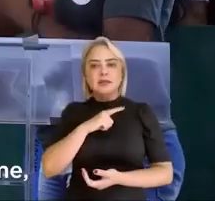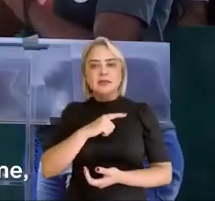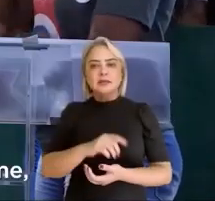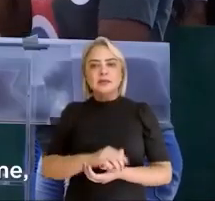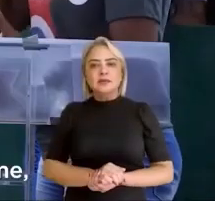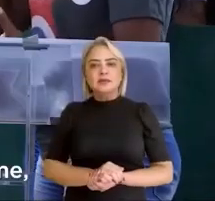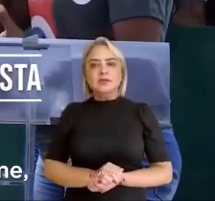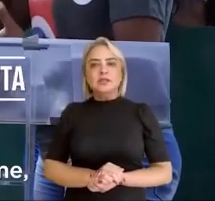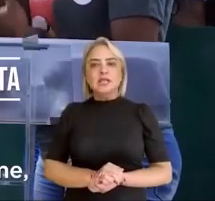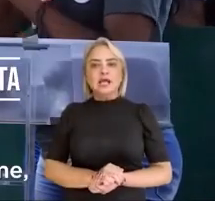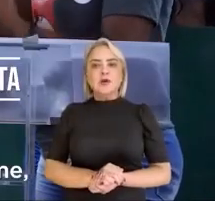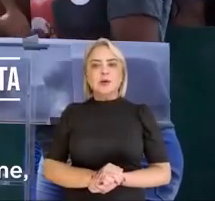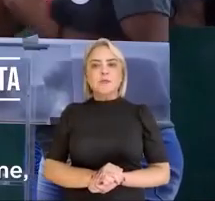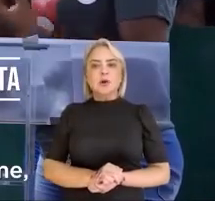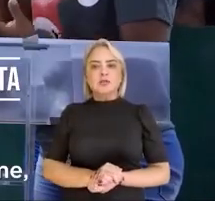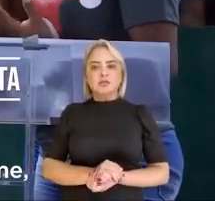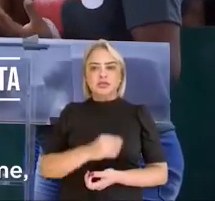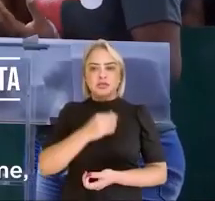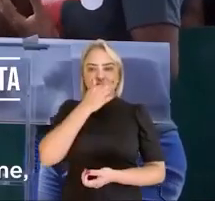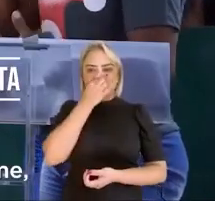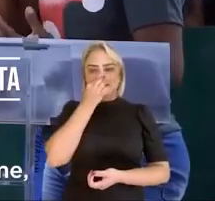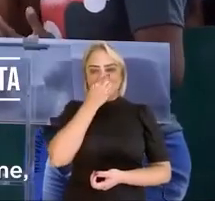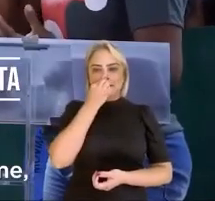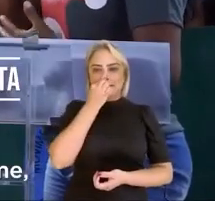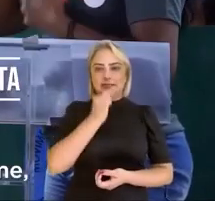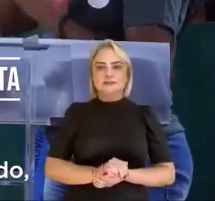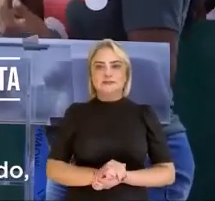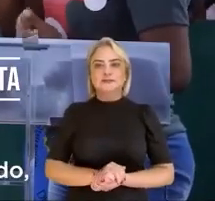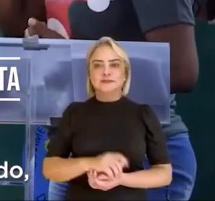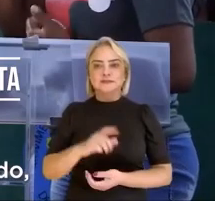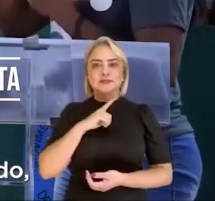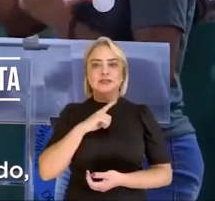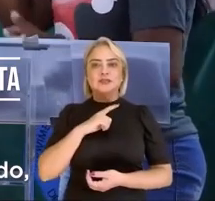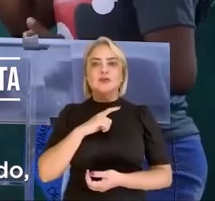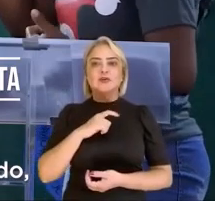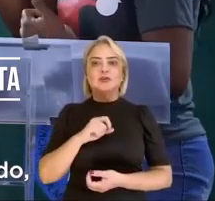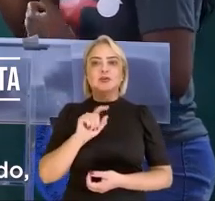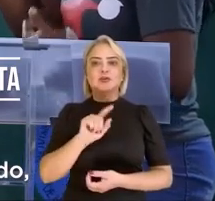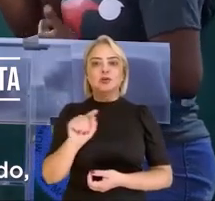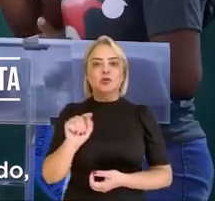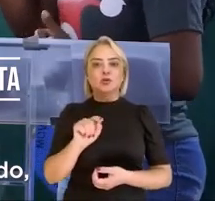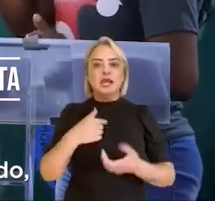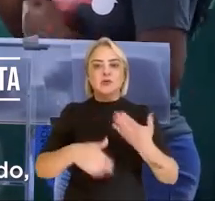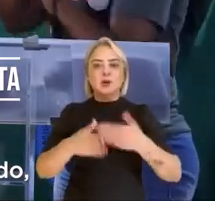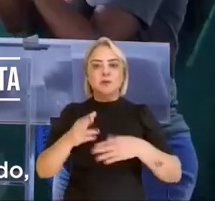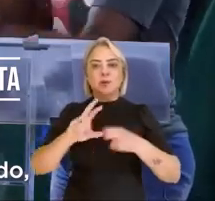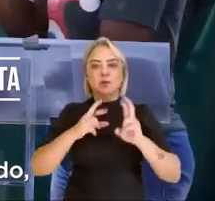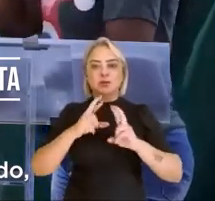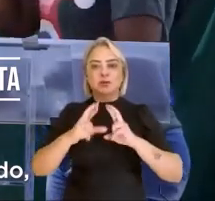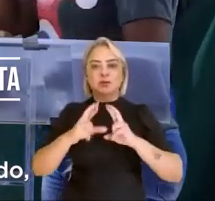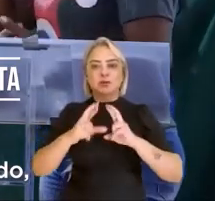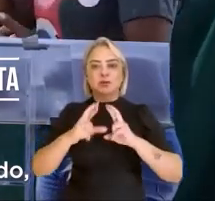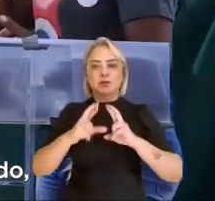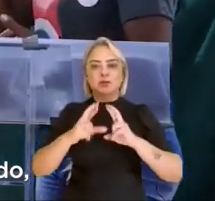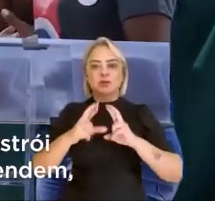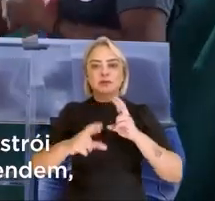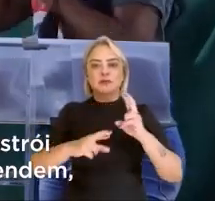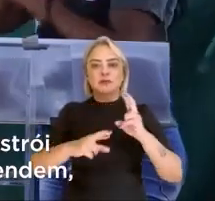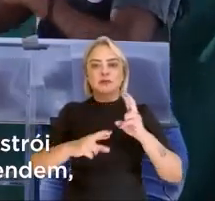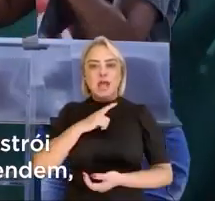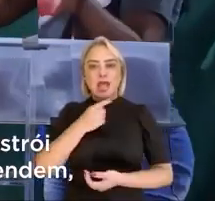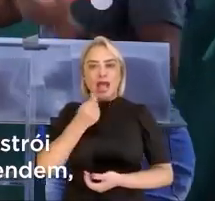Lula é um da gente porque o Lula sabe o que é passar fome tem uma mãe que foi trabalhadora assalariada foi